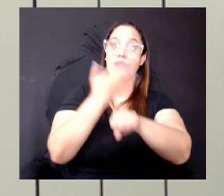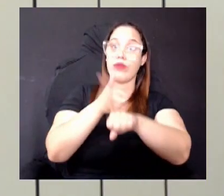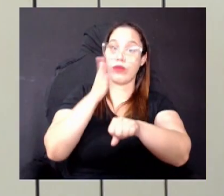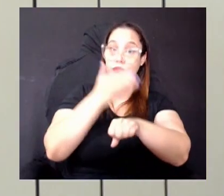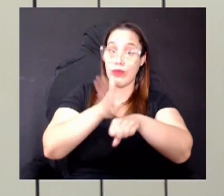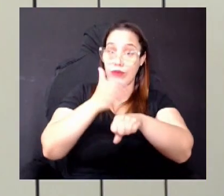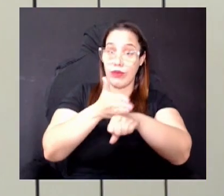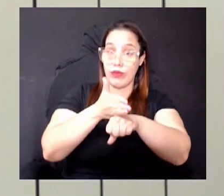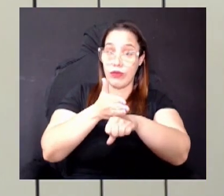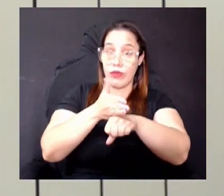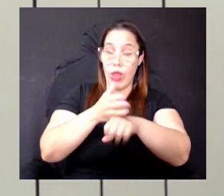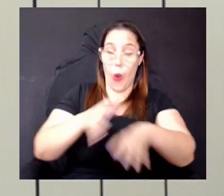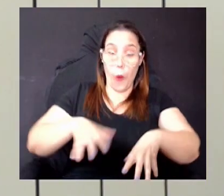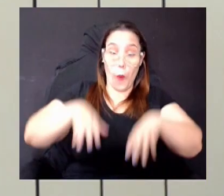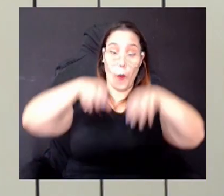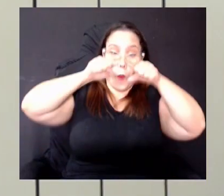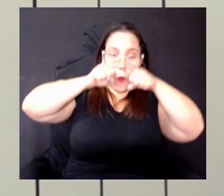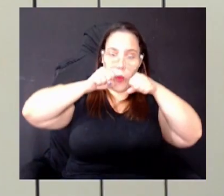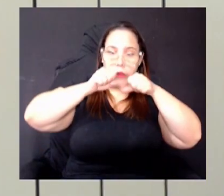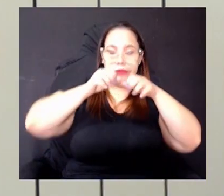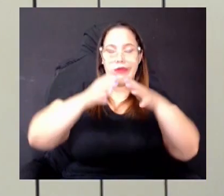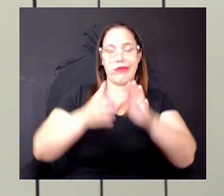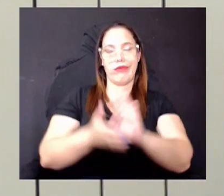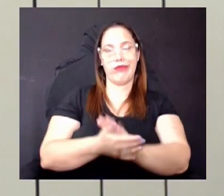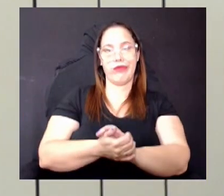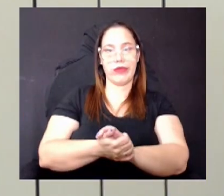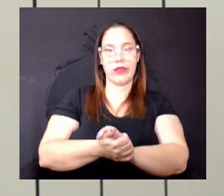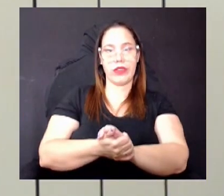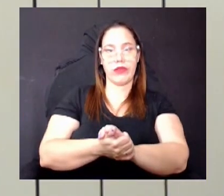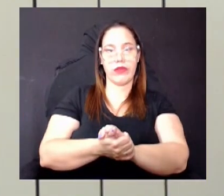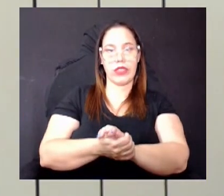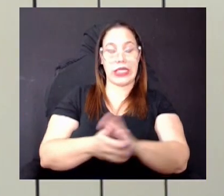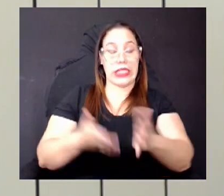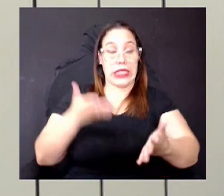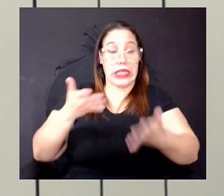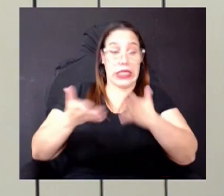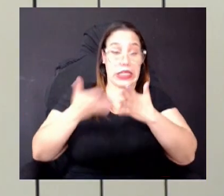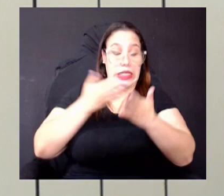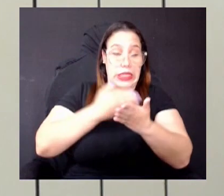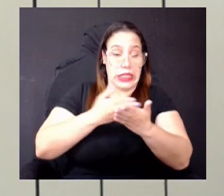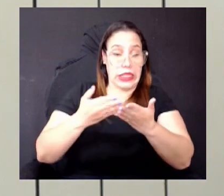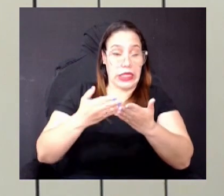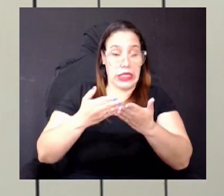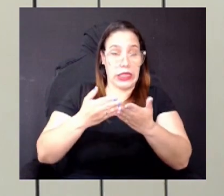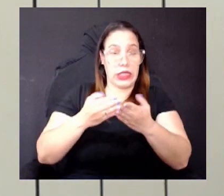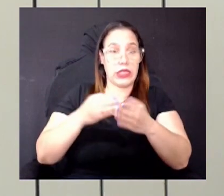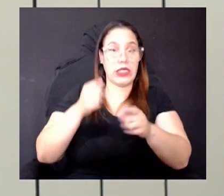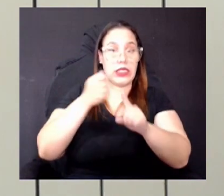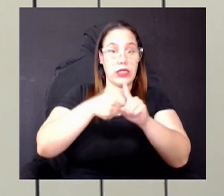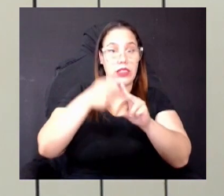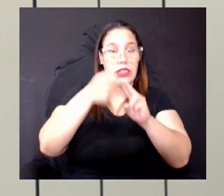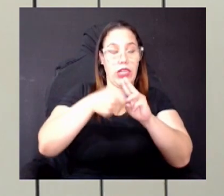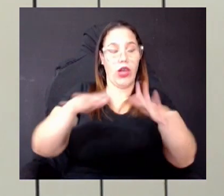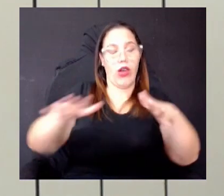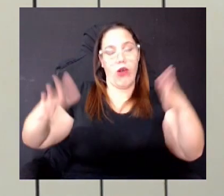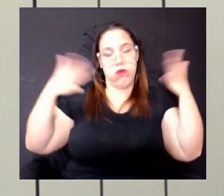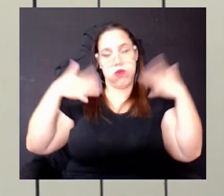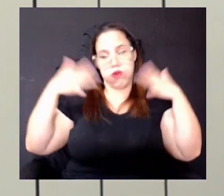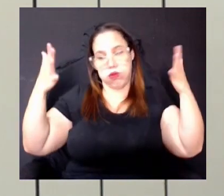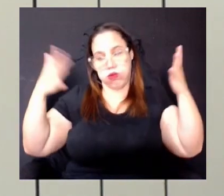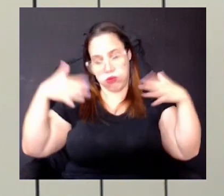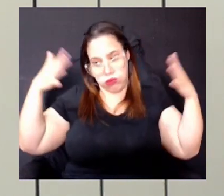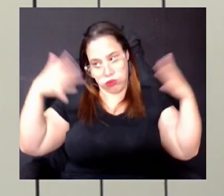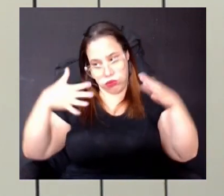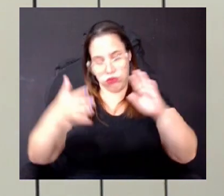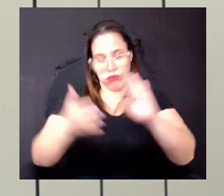seca recorde que assola o país e a proximidade dos meses mais quentes do ano. Vale lembrar